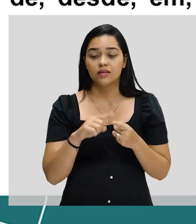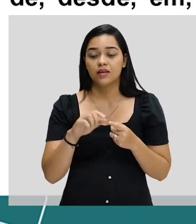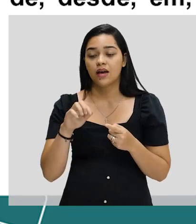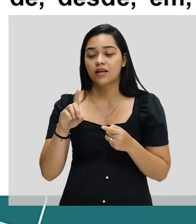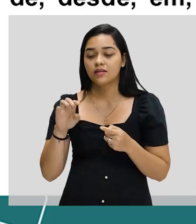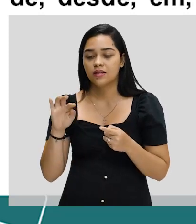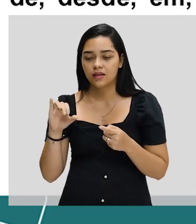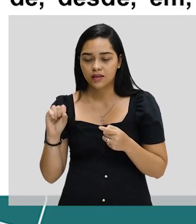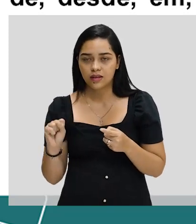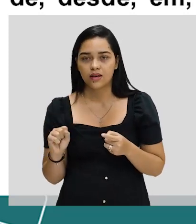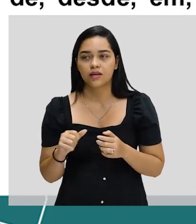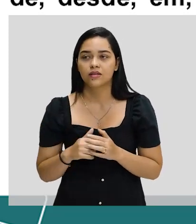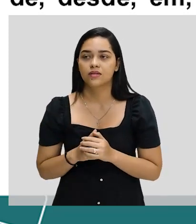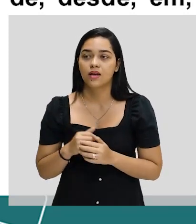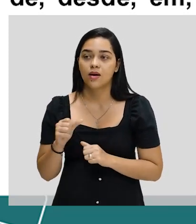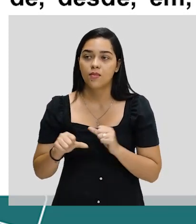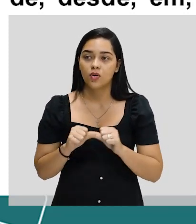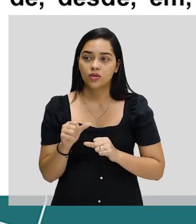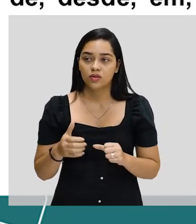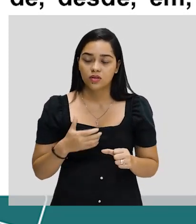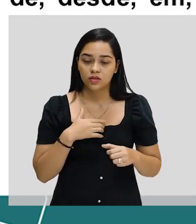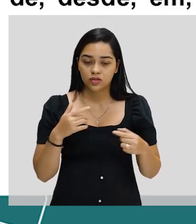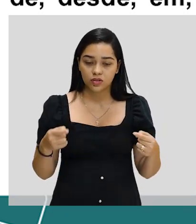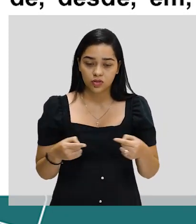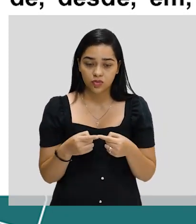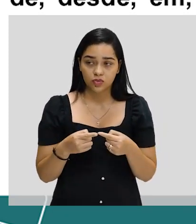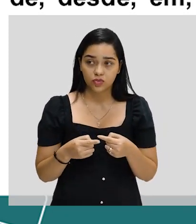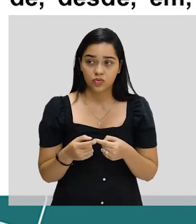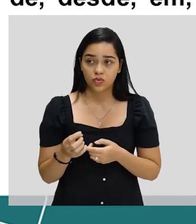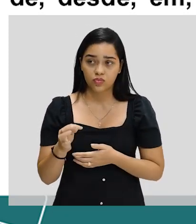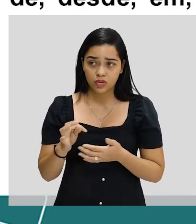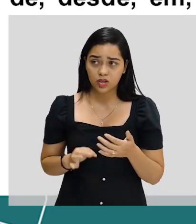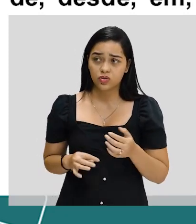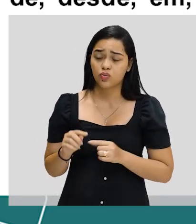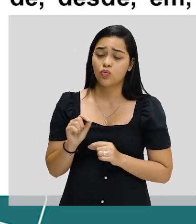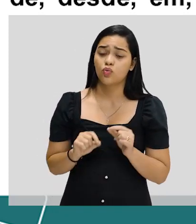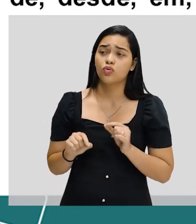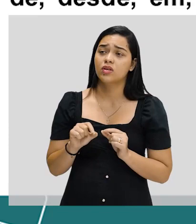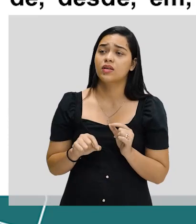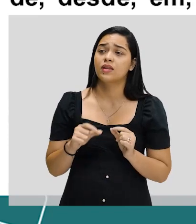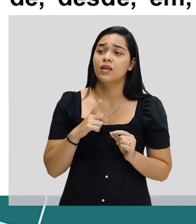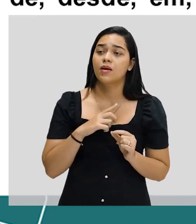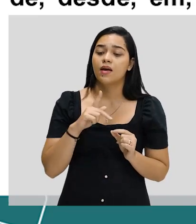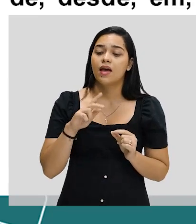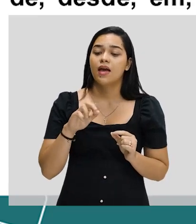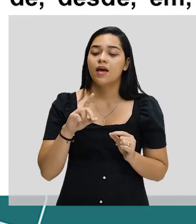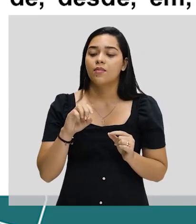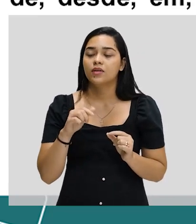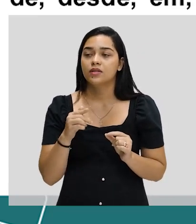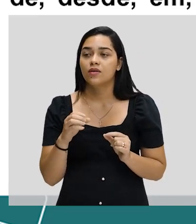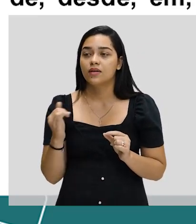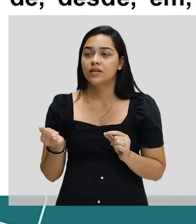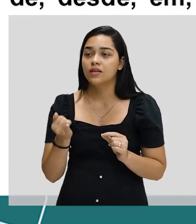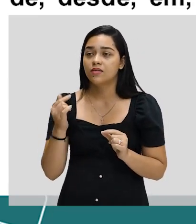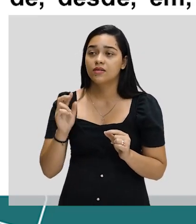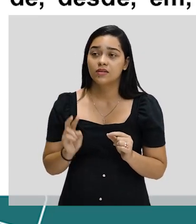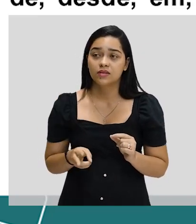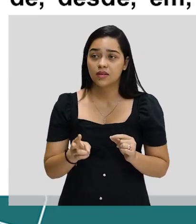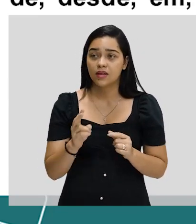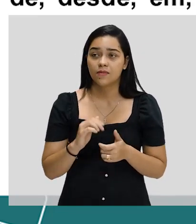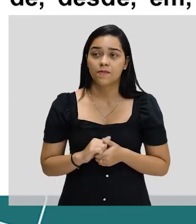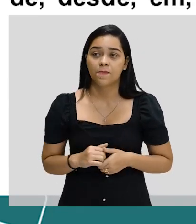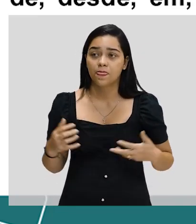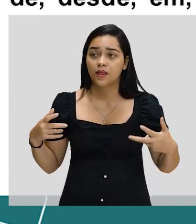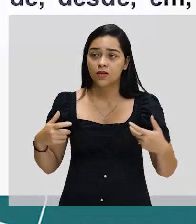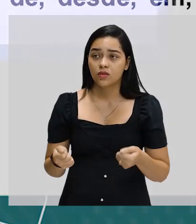mudam o sentido de acordo com o contexto? Então, o que é uma preposição essencial? Aquela palavra sempre vai ser preposição.